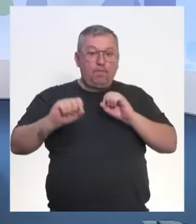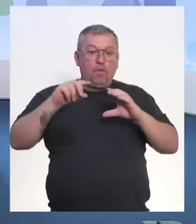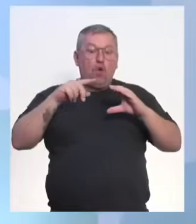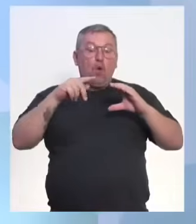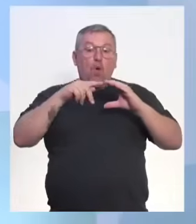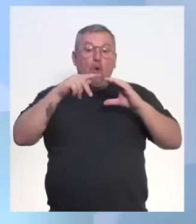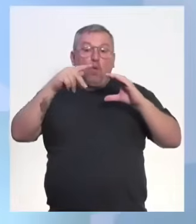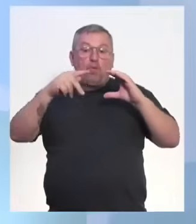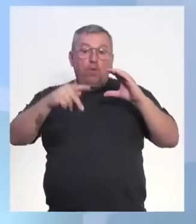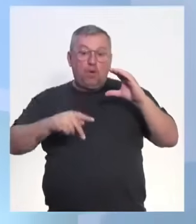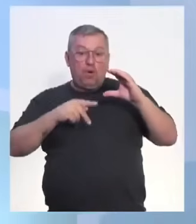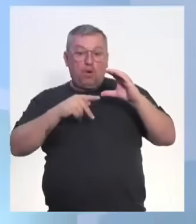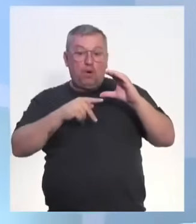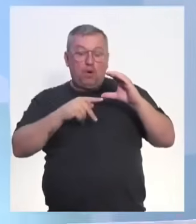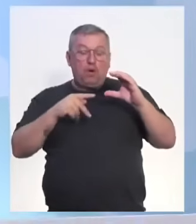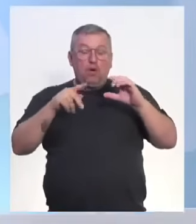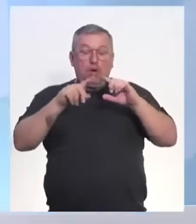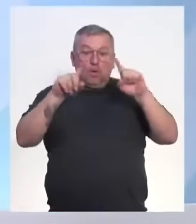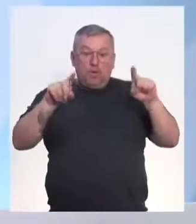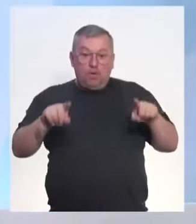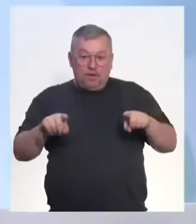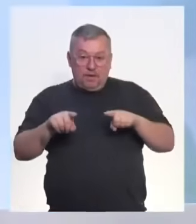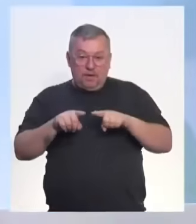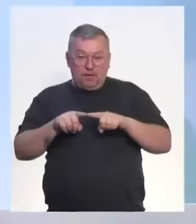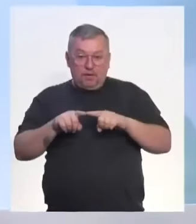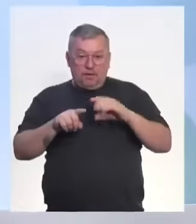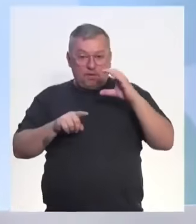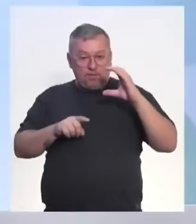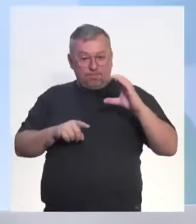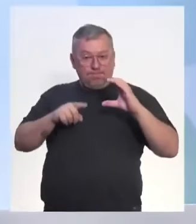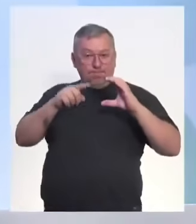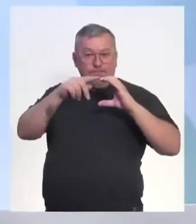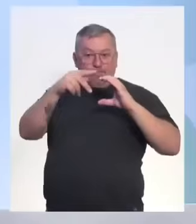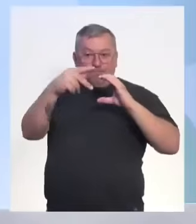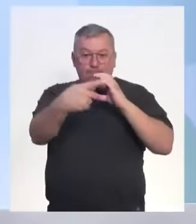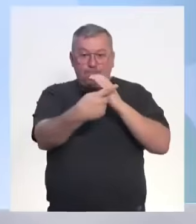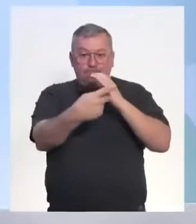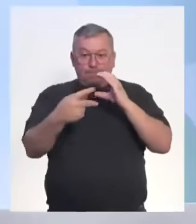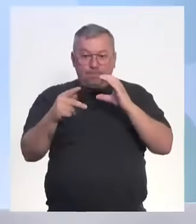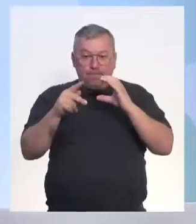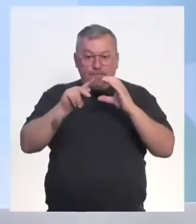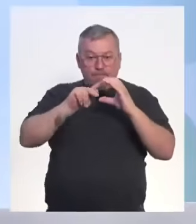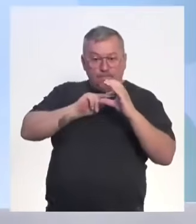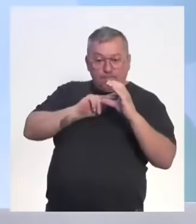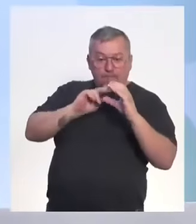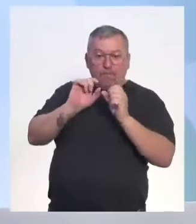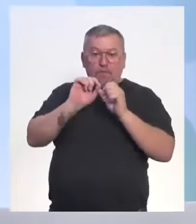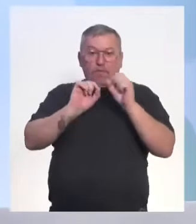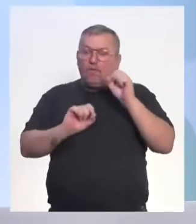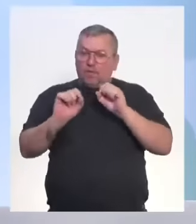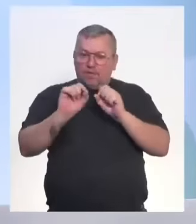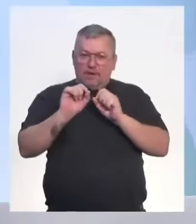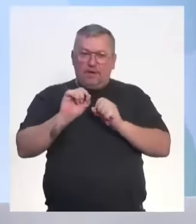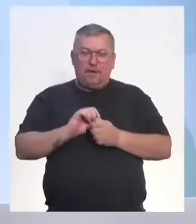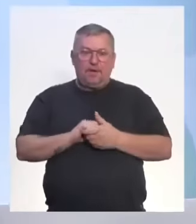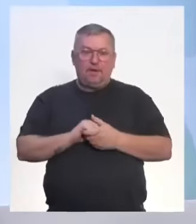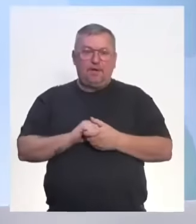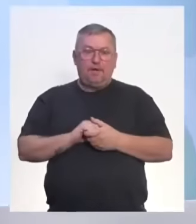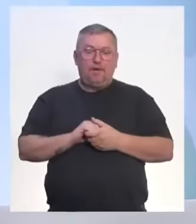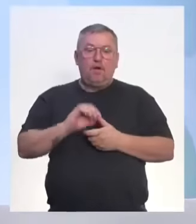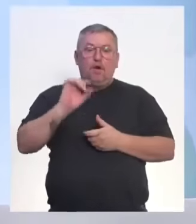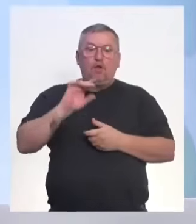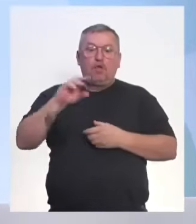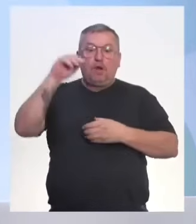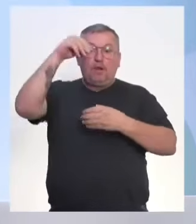é o quadrado, que é o quadrilátero aqui, né? Então, nós utilizamos ele para a construção desse polígono. Só